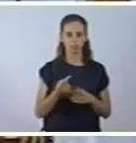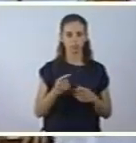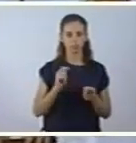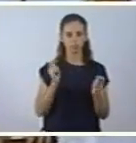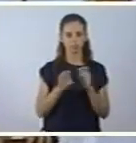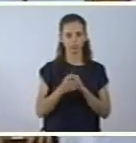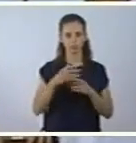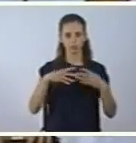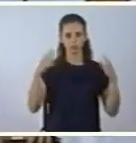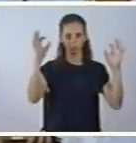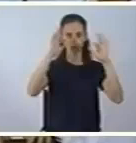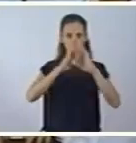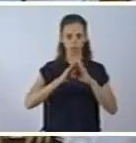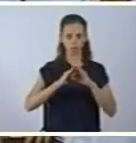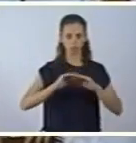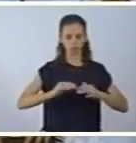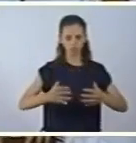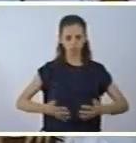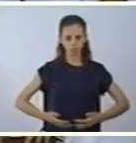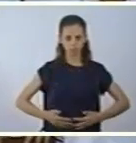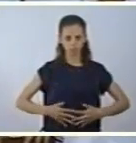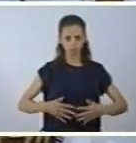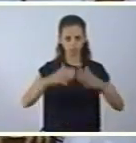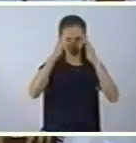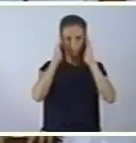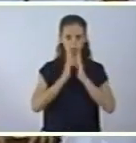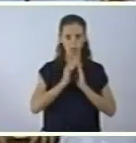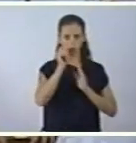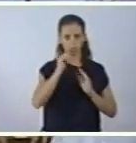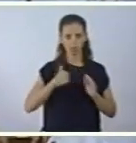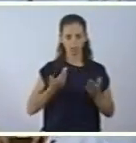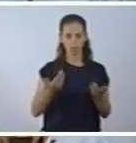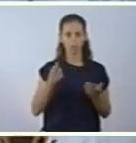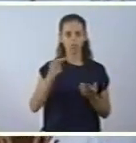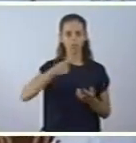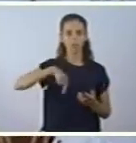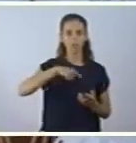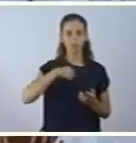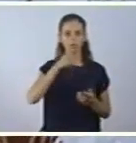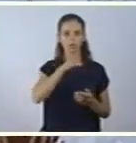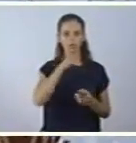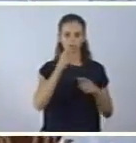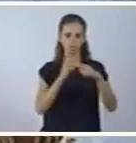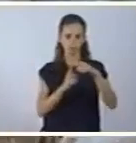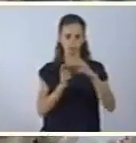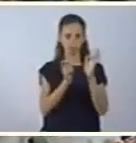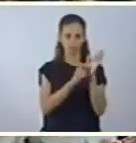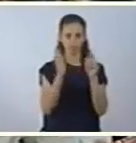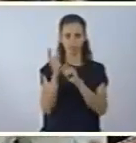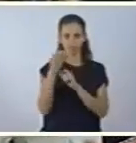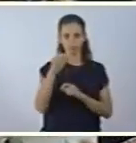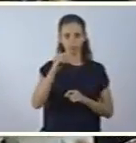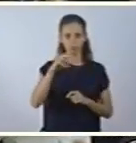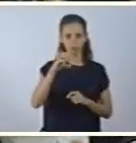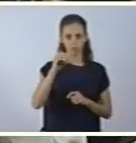E encarnou pelo Espírito Santo, no seio da Virgem Maria se fez homem. Também por nós foi crucificado,